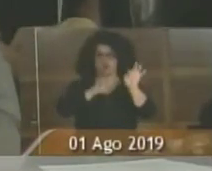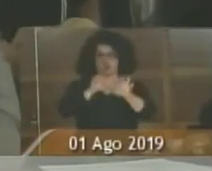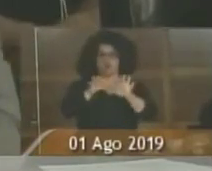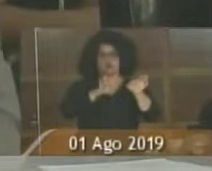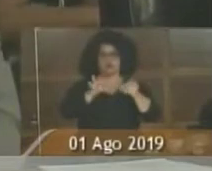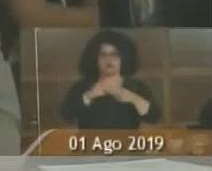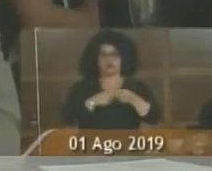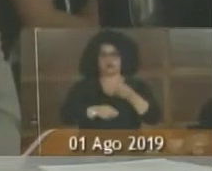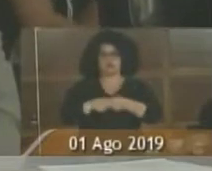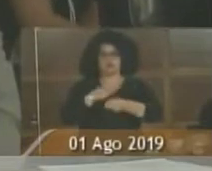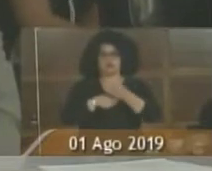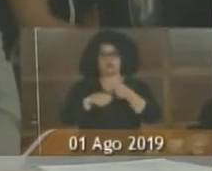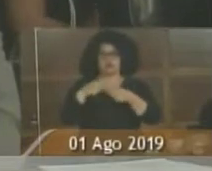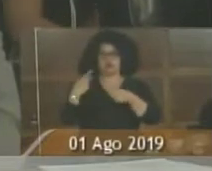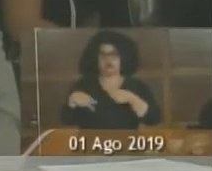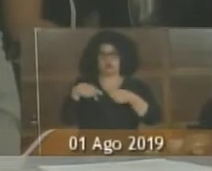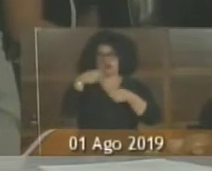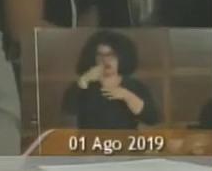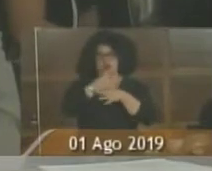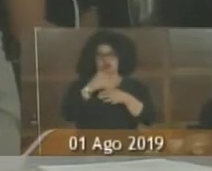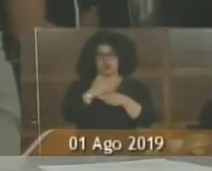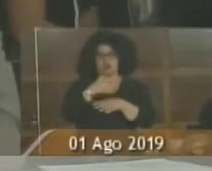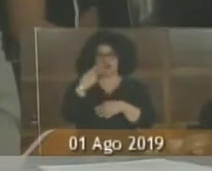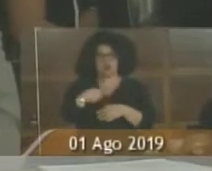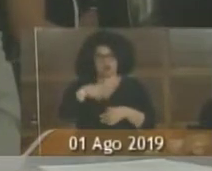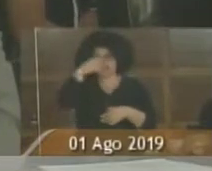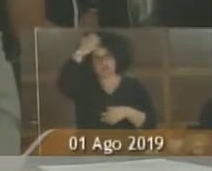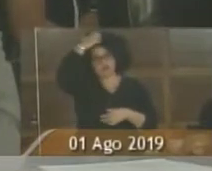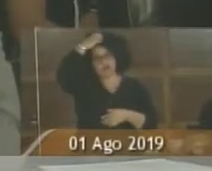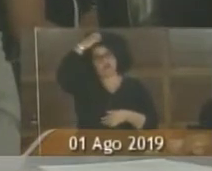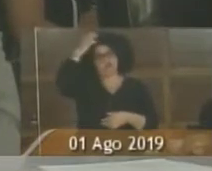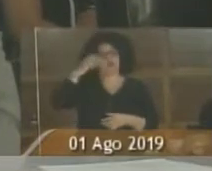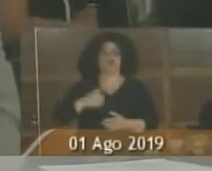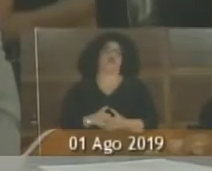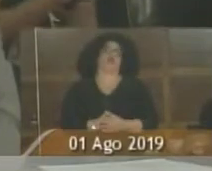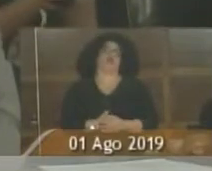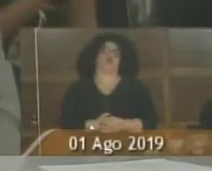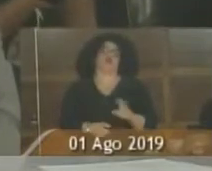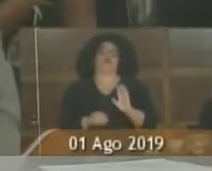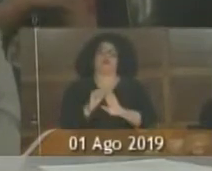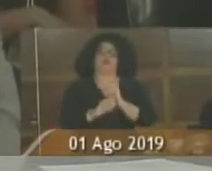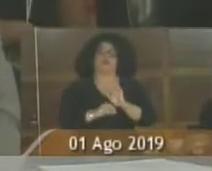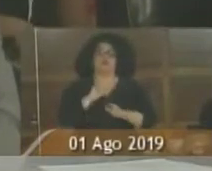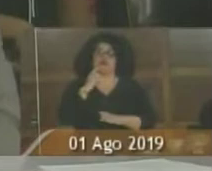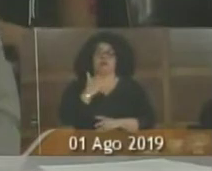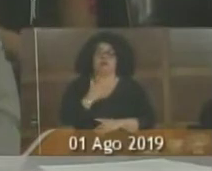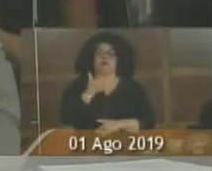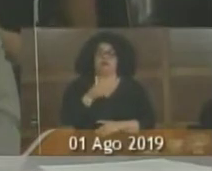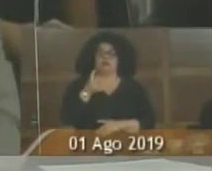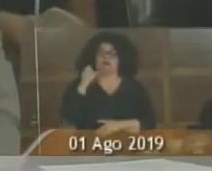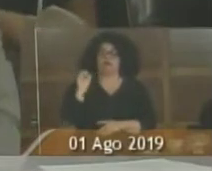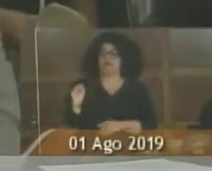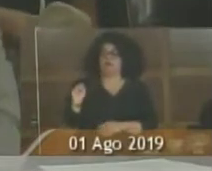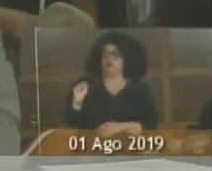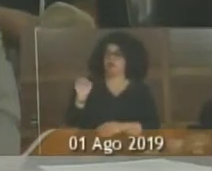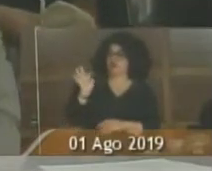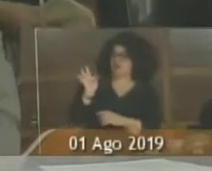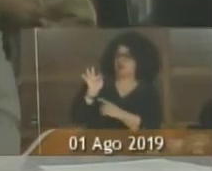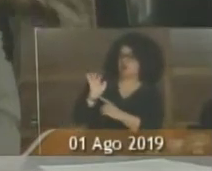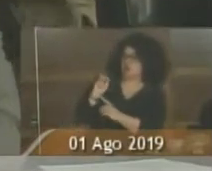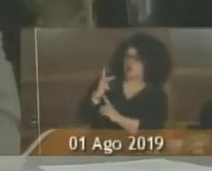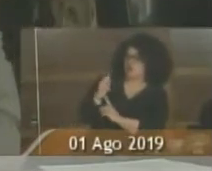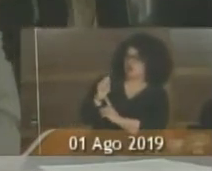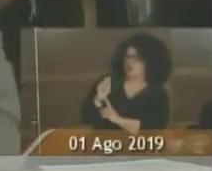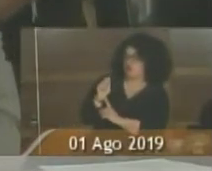administração pública direta e indireta do município de Angra dos Reis e da outra providência. Ofício número 268, TEPAR, terminal portuário de Angra dos